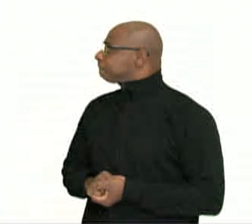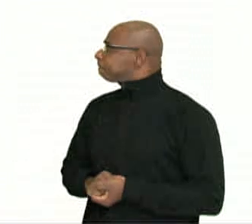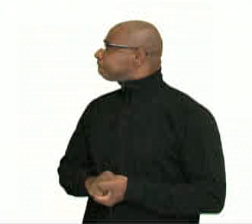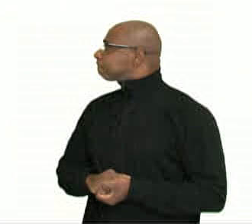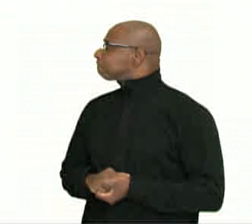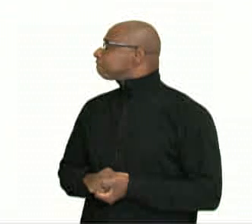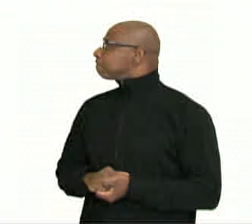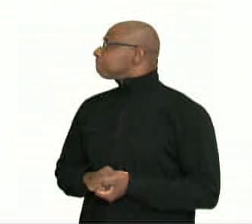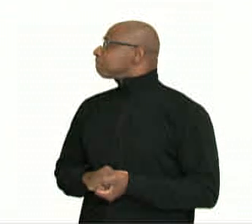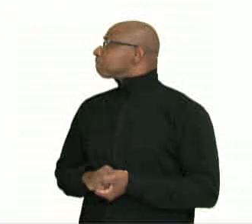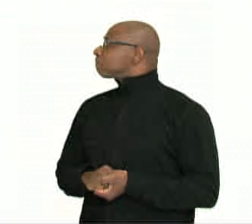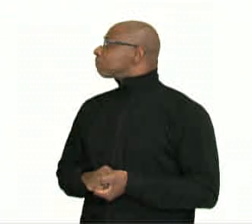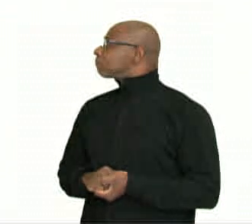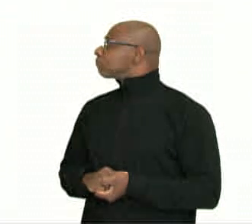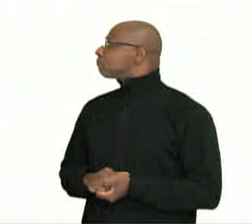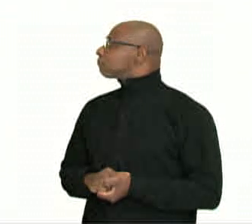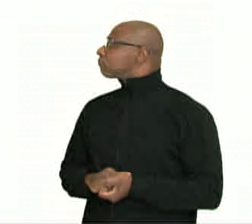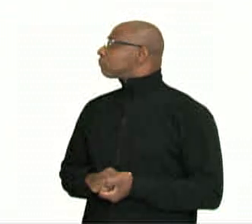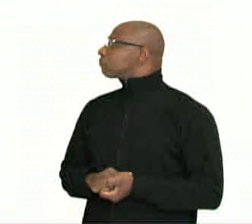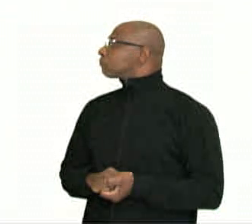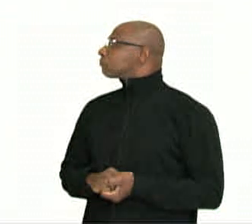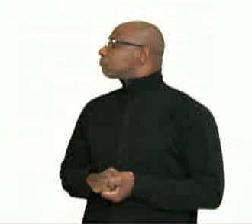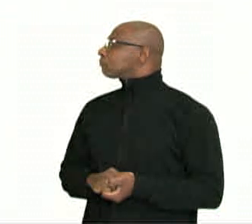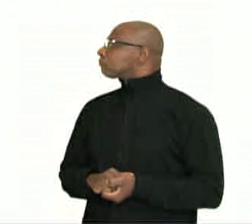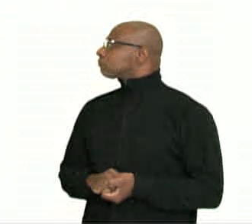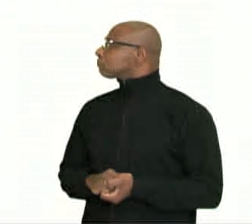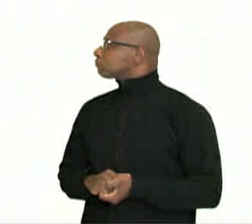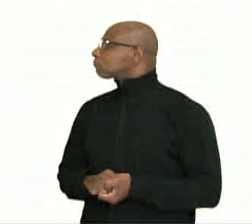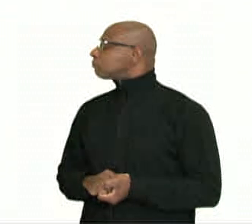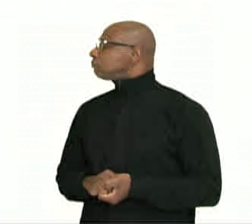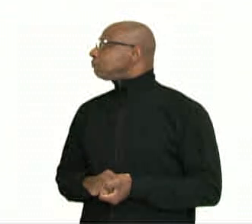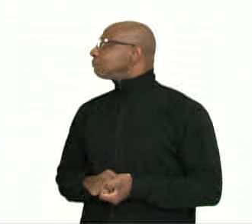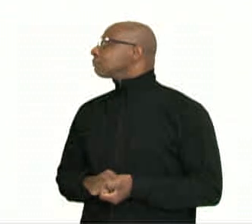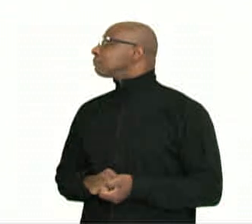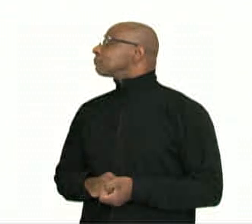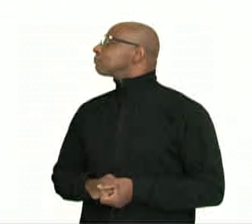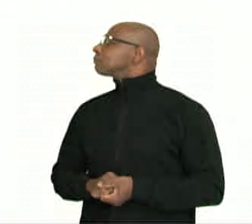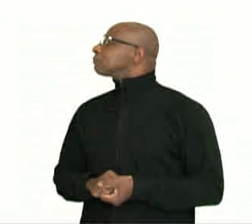YouTube personality, is a type of videographer or